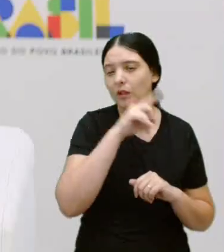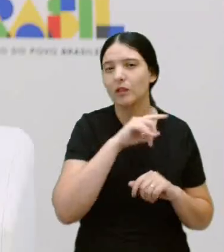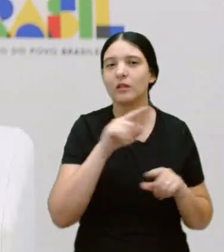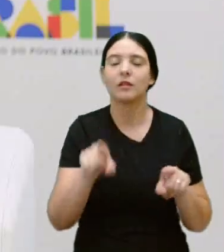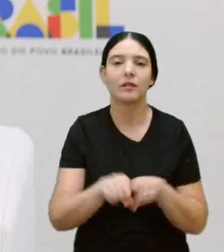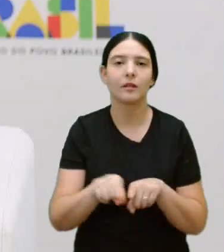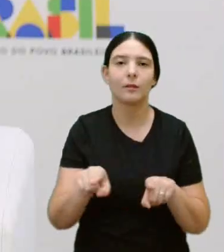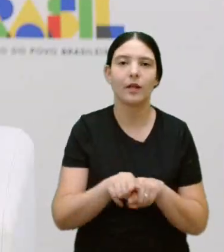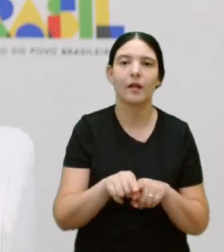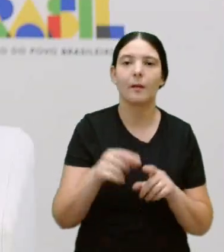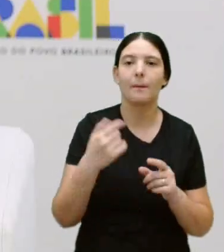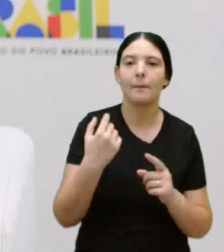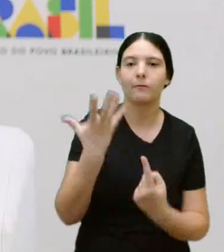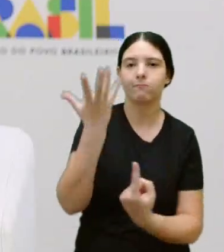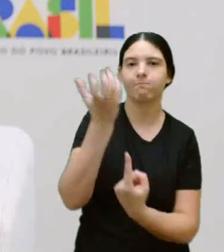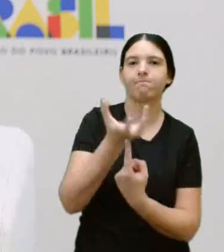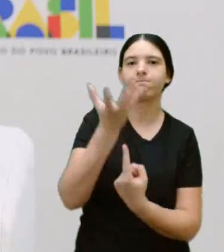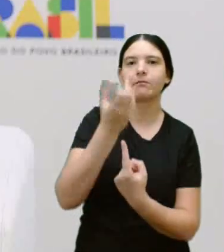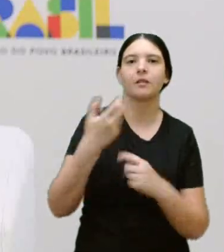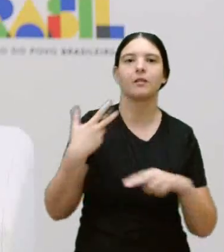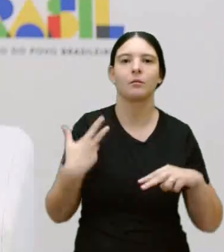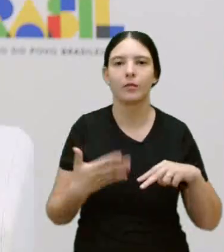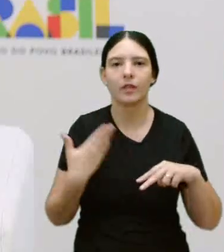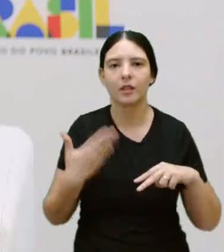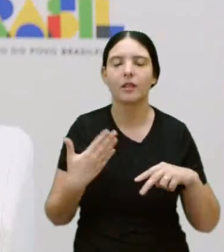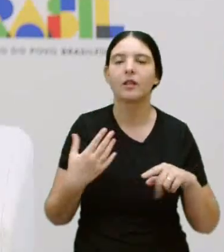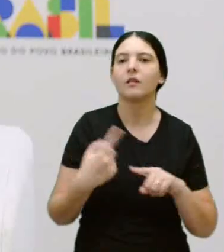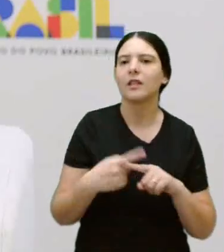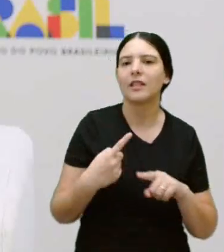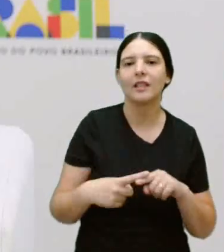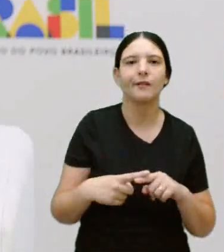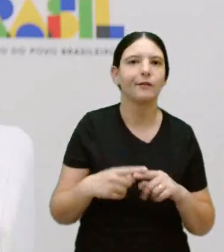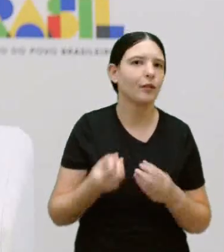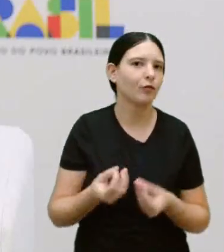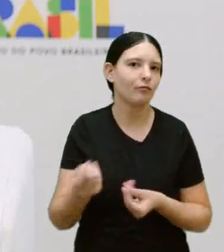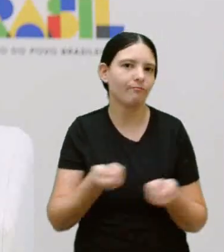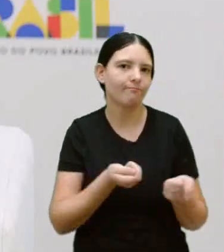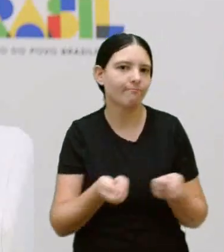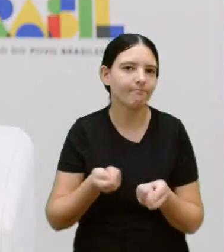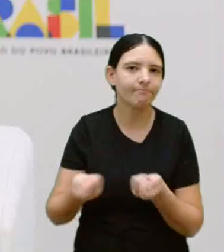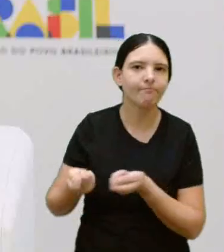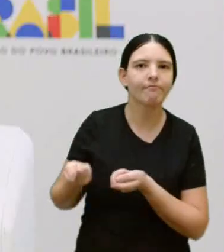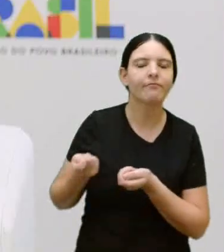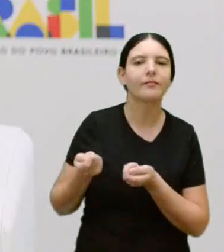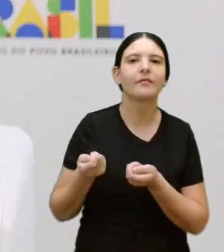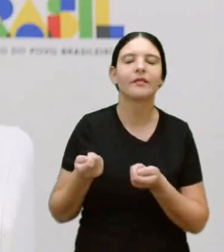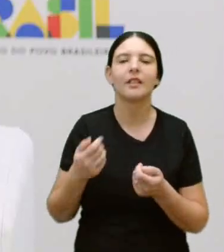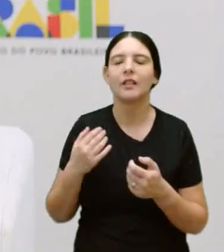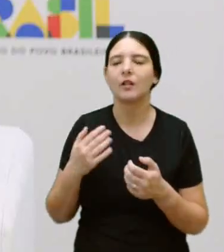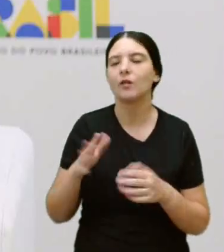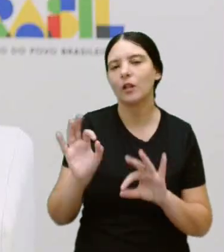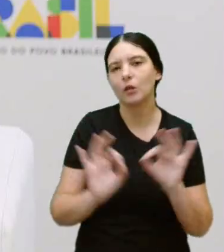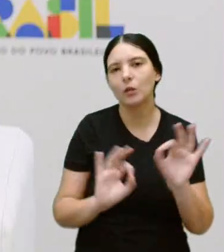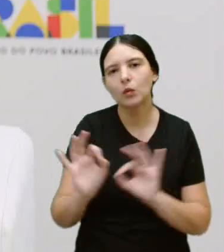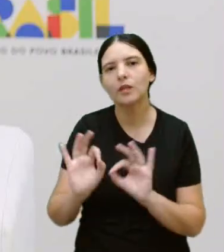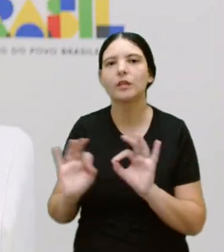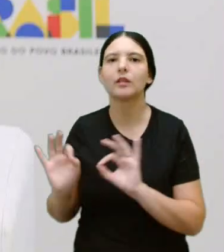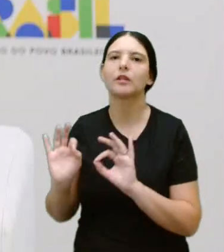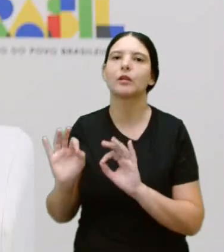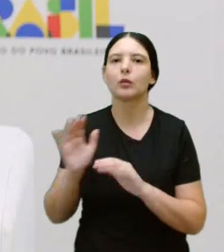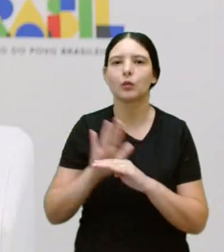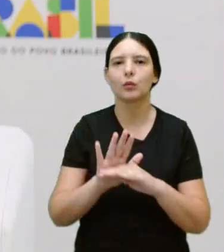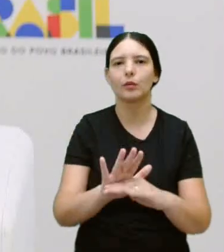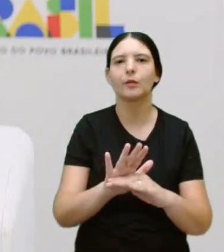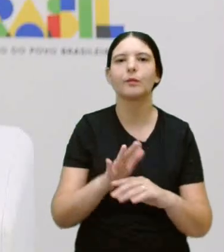é terapeuta de casal, que vai ali naquela tempestade, te ajudar a organizar aquele